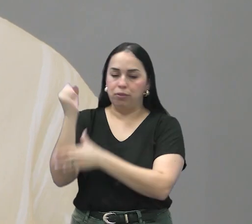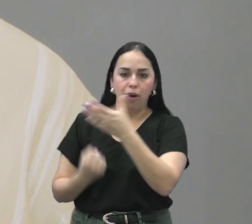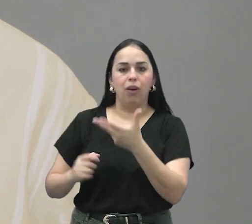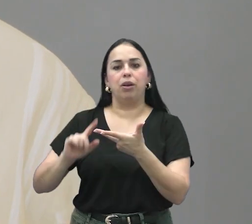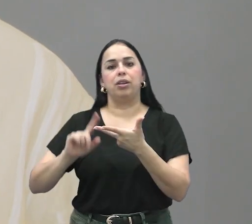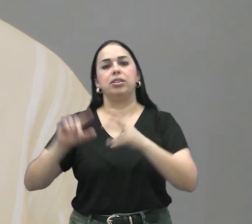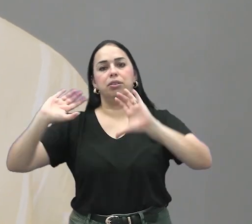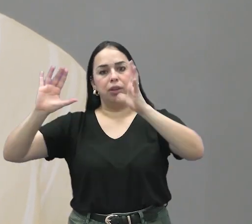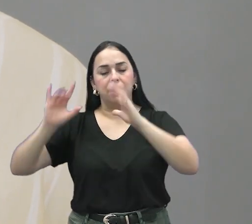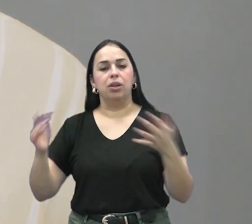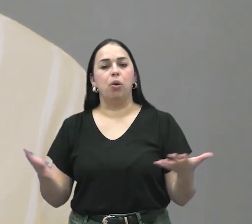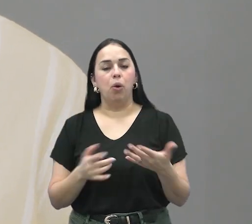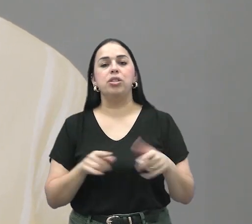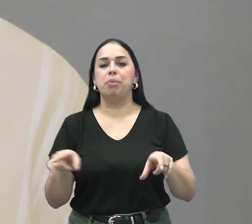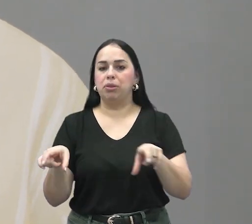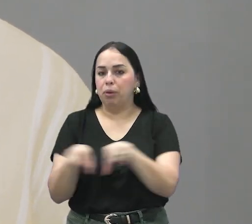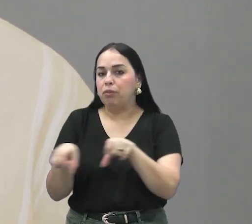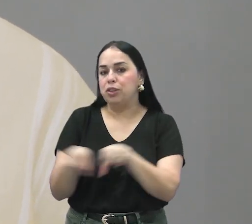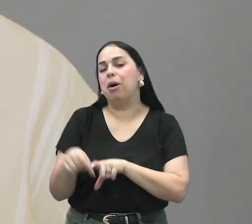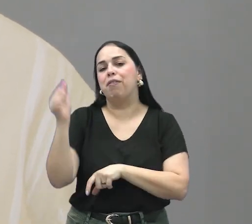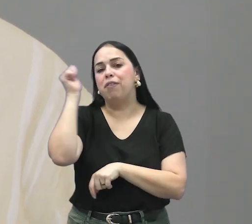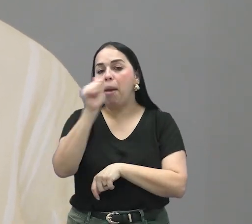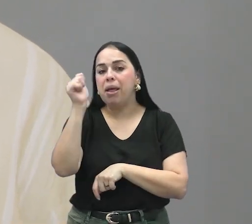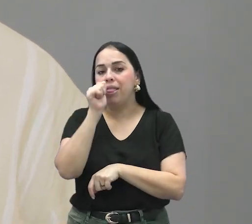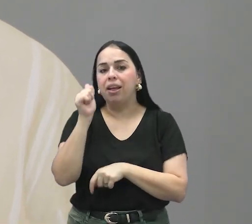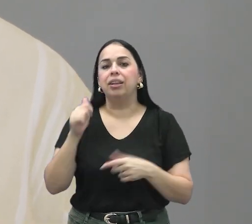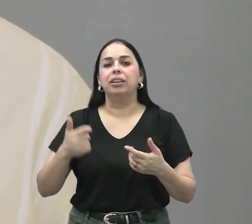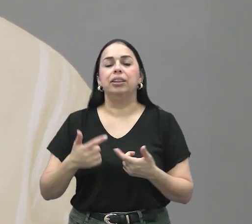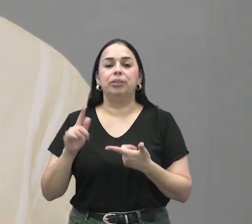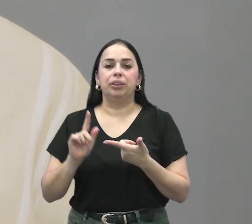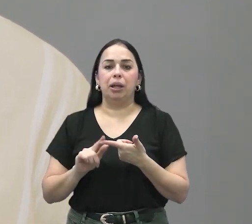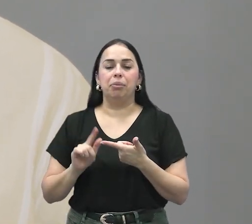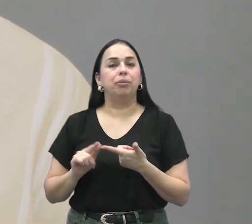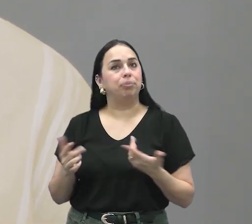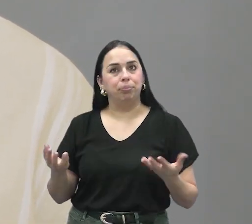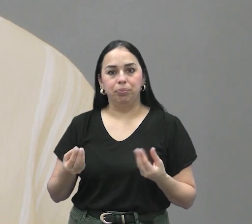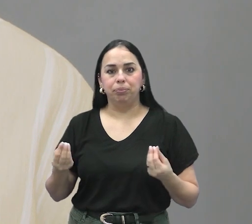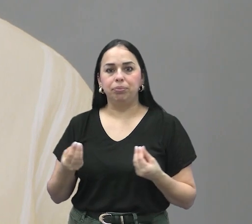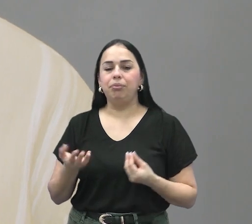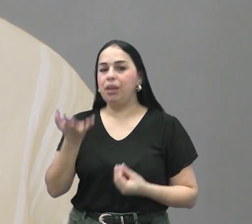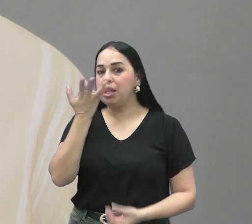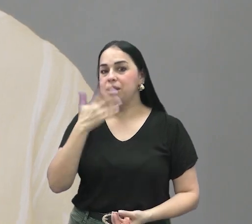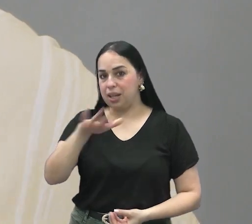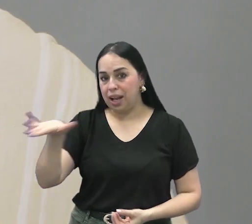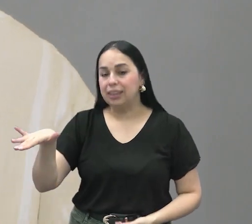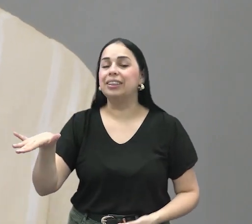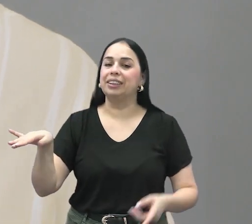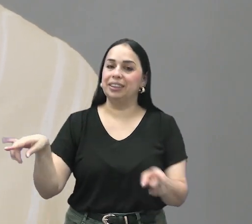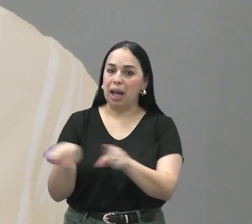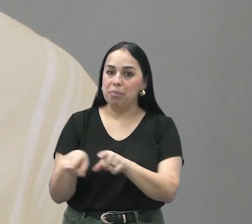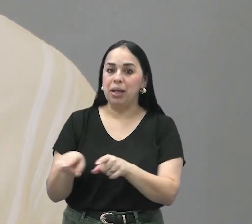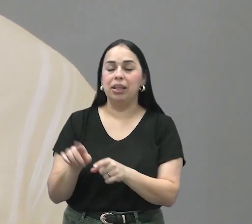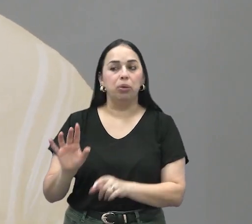do vôlei, hoje tivemos casos também do futsal feminino. Também temos agora nessa semana o caso dos menores, então é para